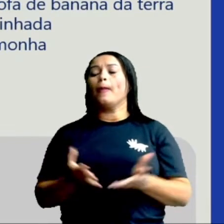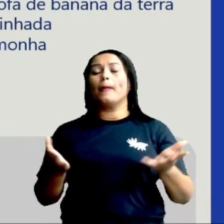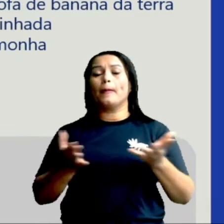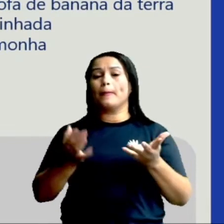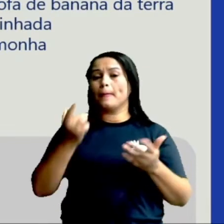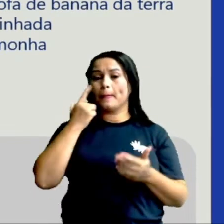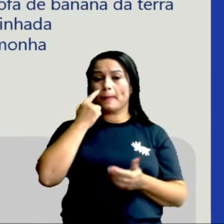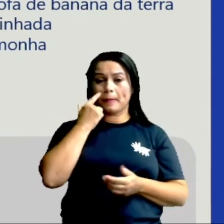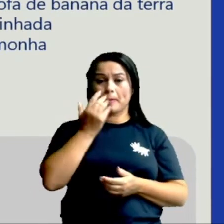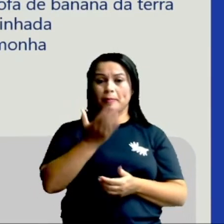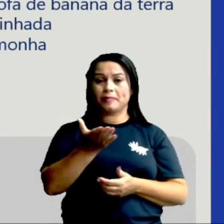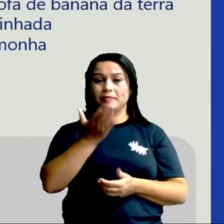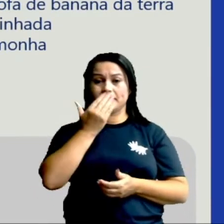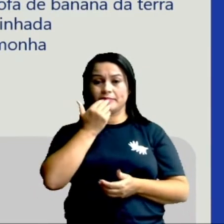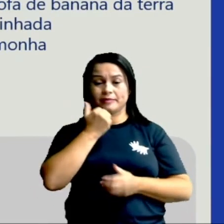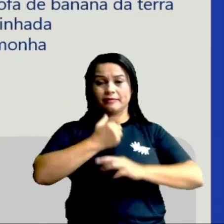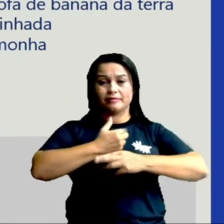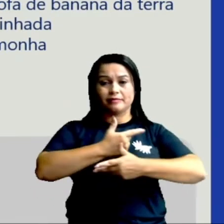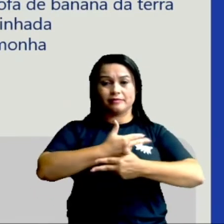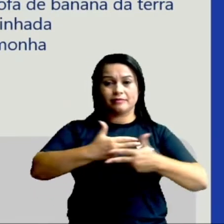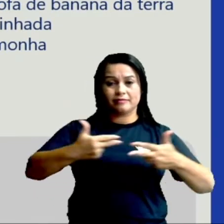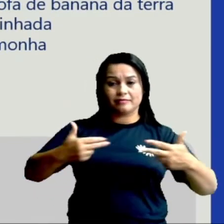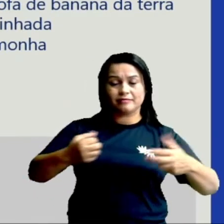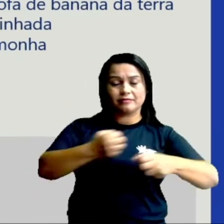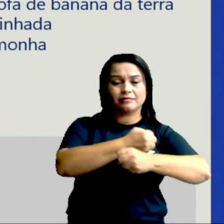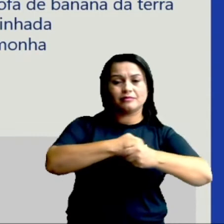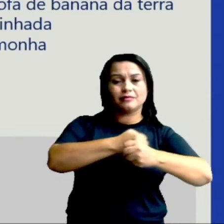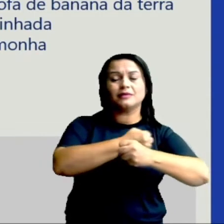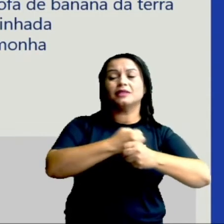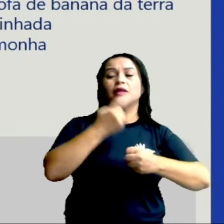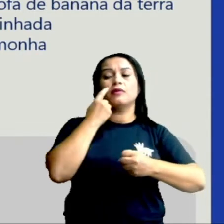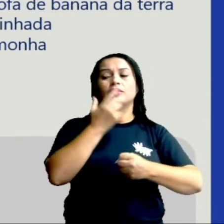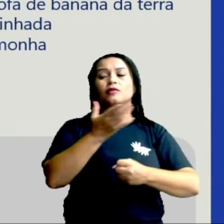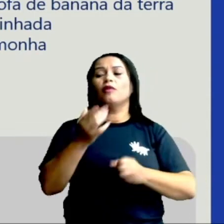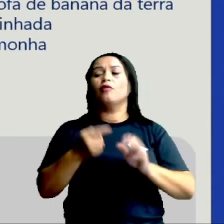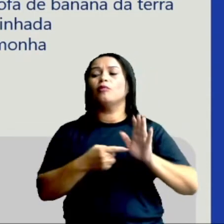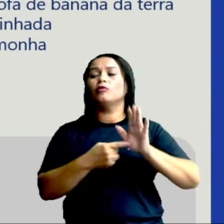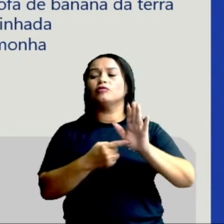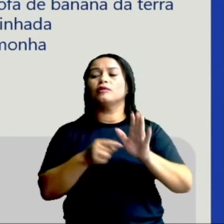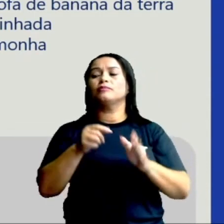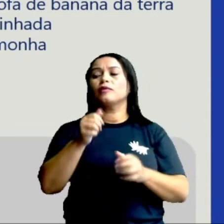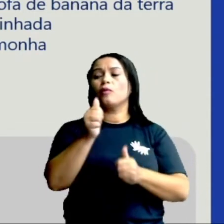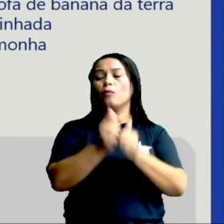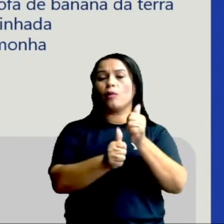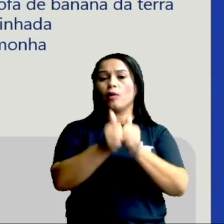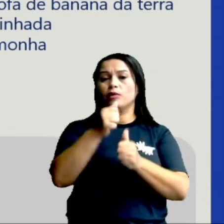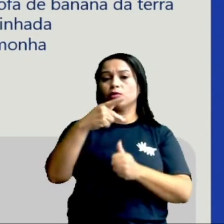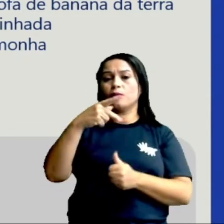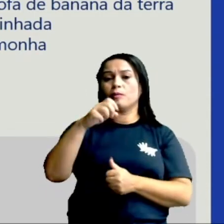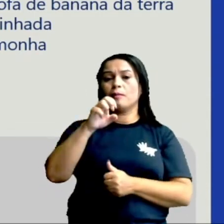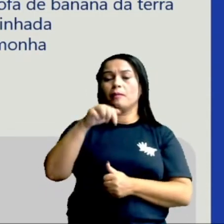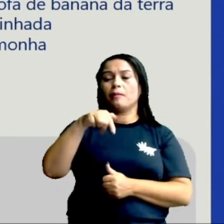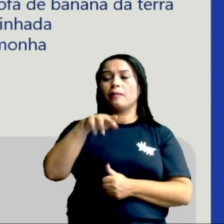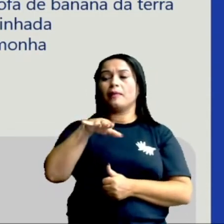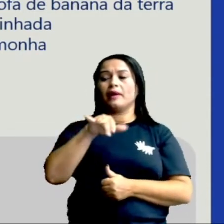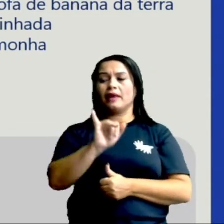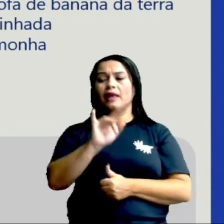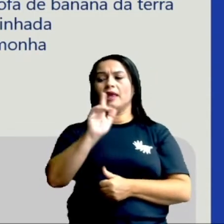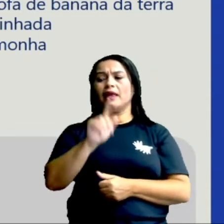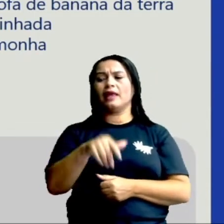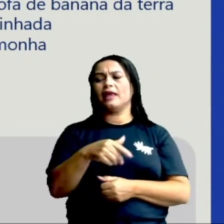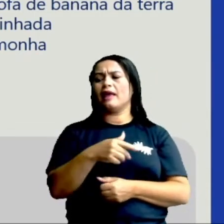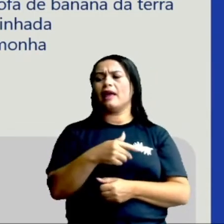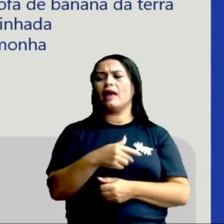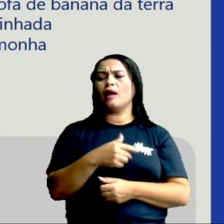Agora a parte gastronômica. Na parte gastronômica eu vou destacar aqui o arroz com pequi, que é um prato muito comum